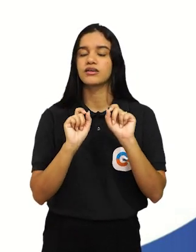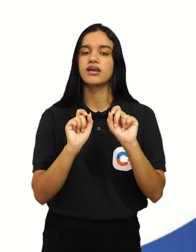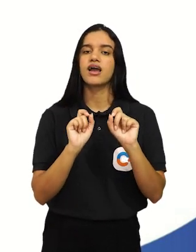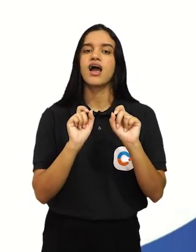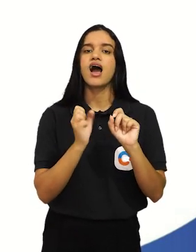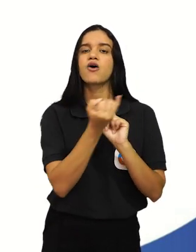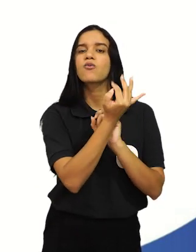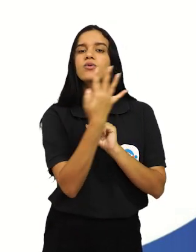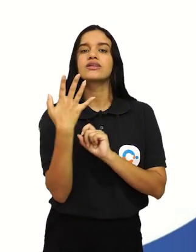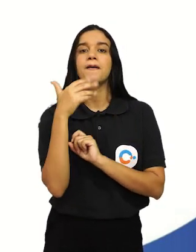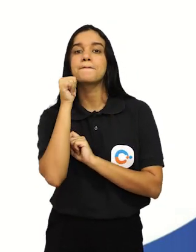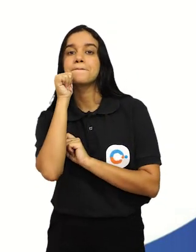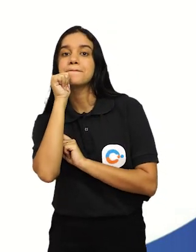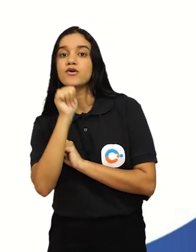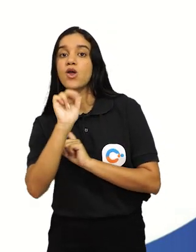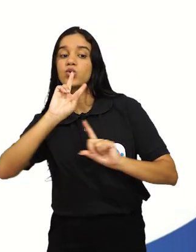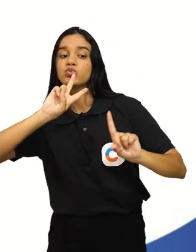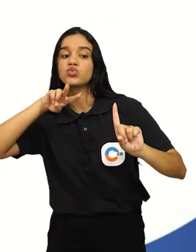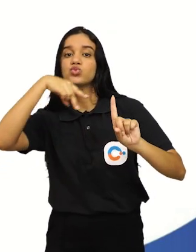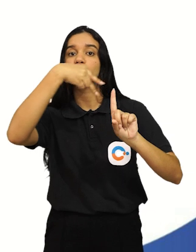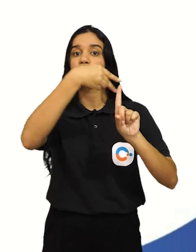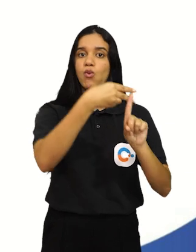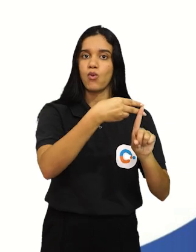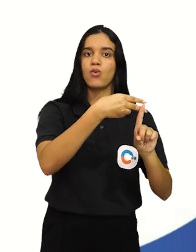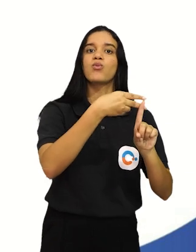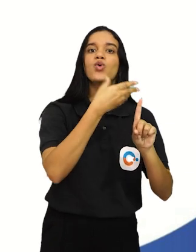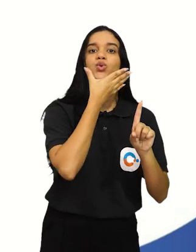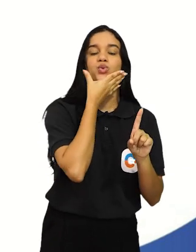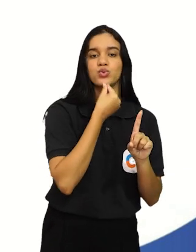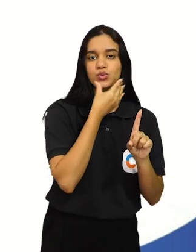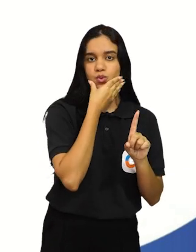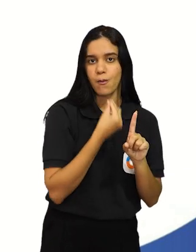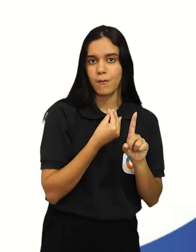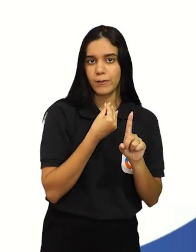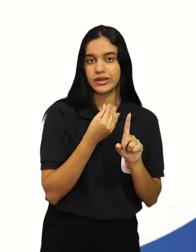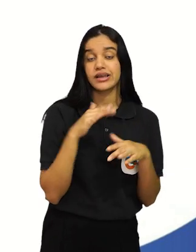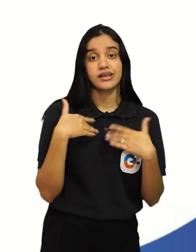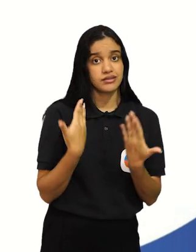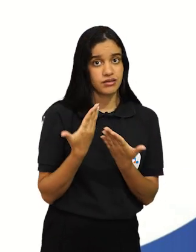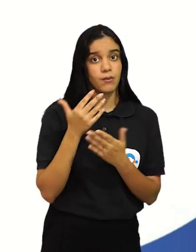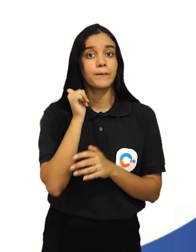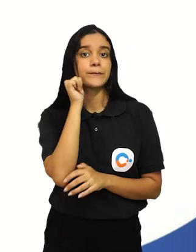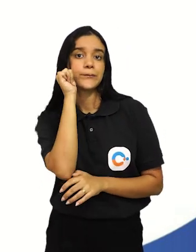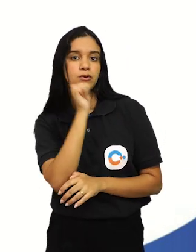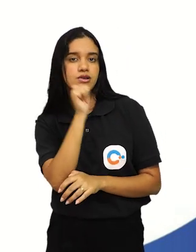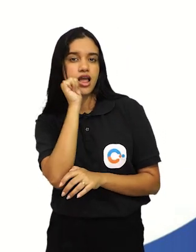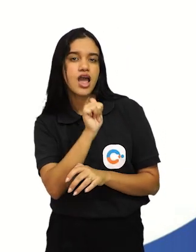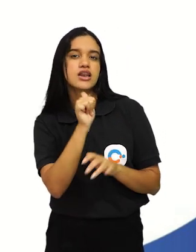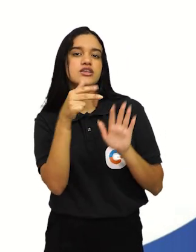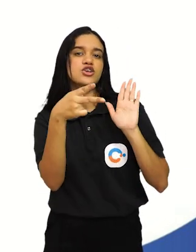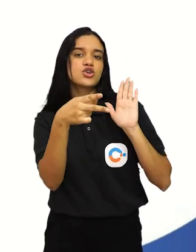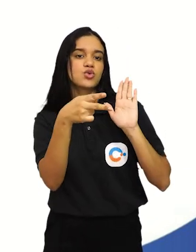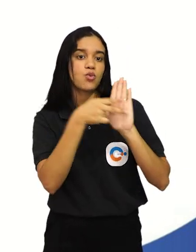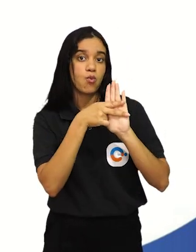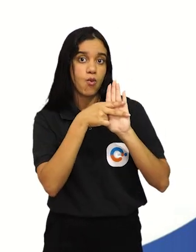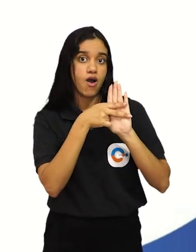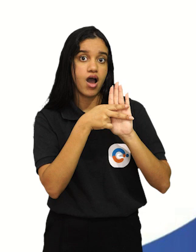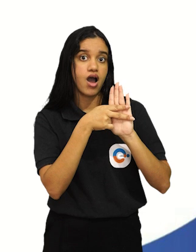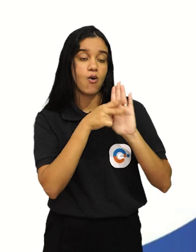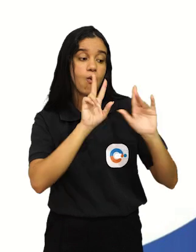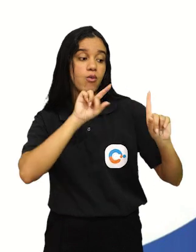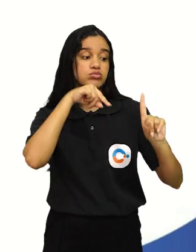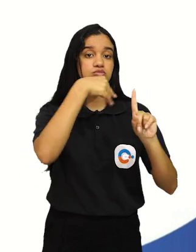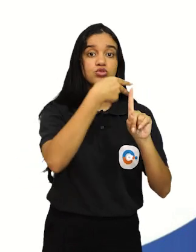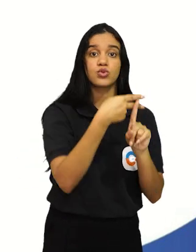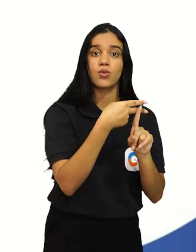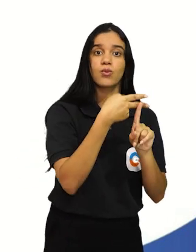quantidade de mulheres era o dobro de homens então mulheres é igual ao dobro de homens